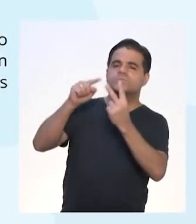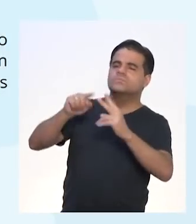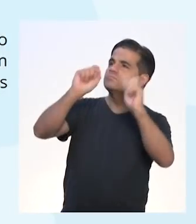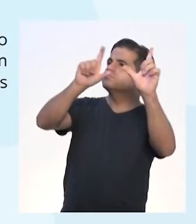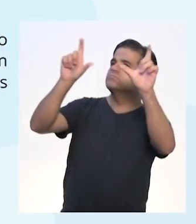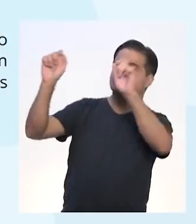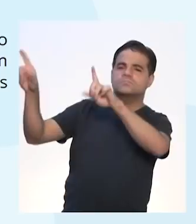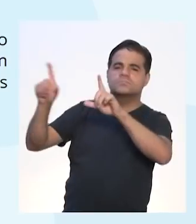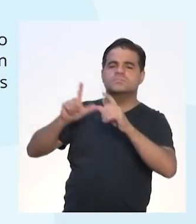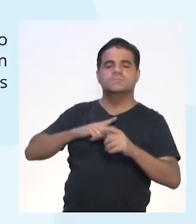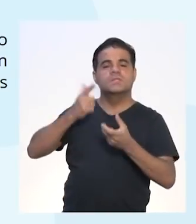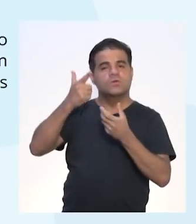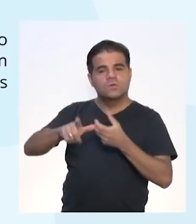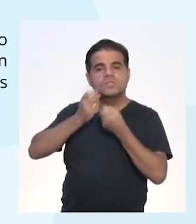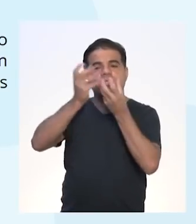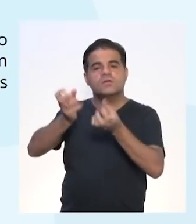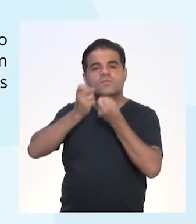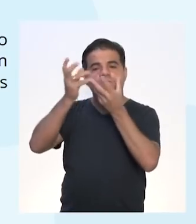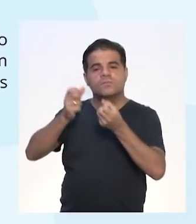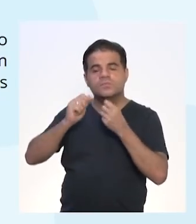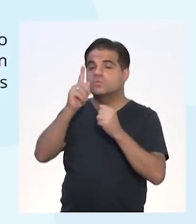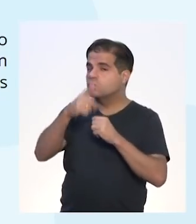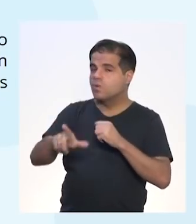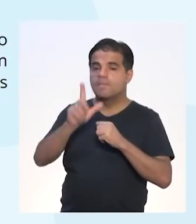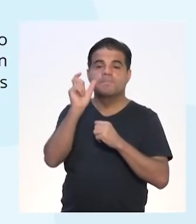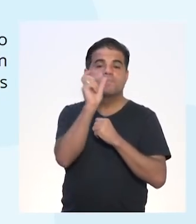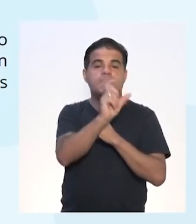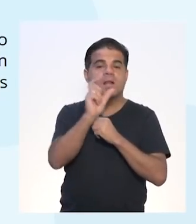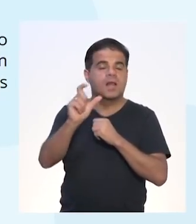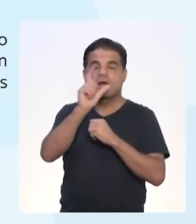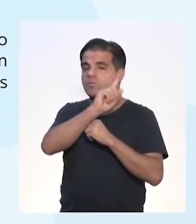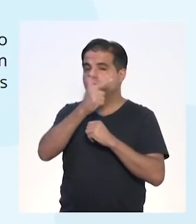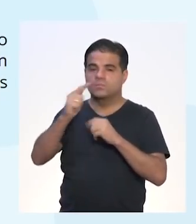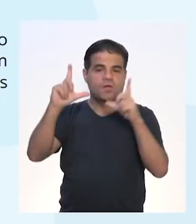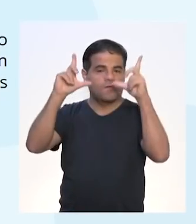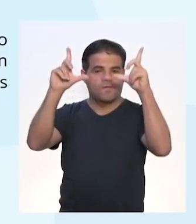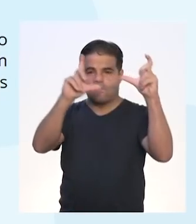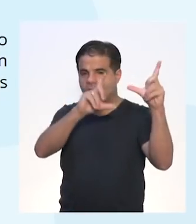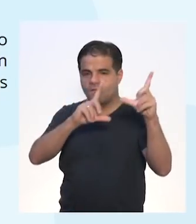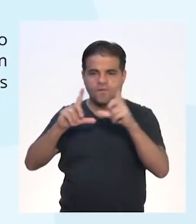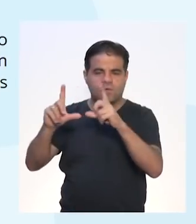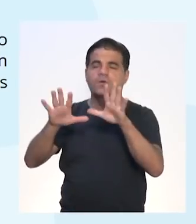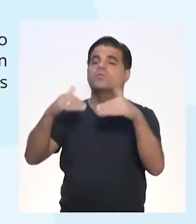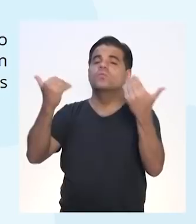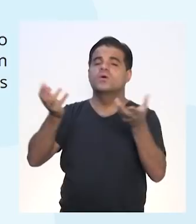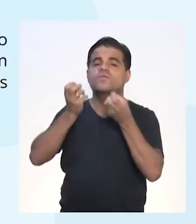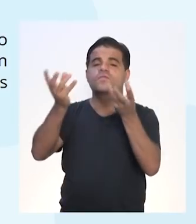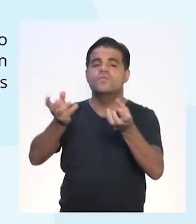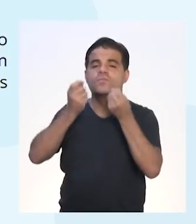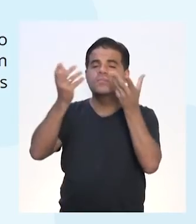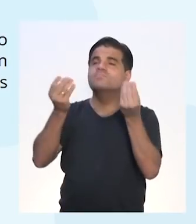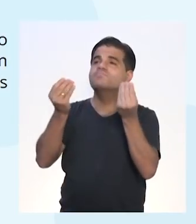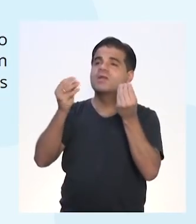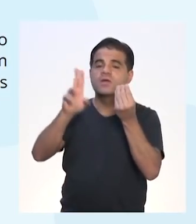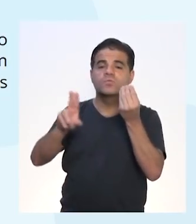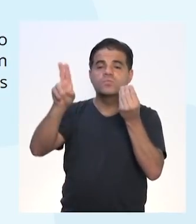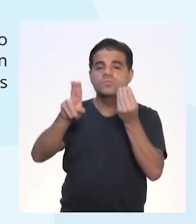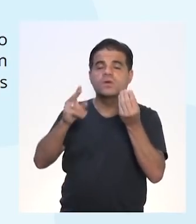há outras informações que não são palavras e nem foto. Que informações são essas? Para que elas